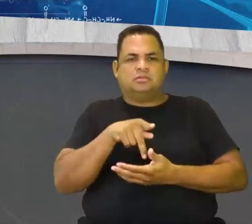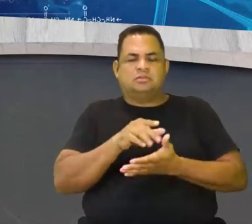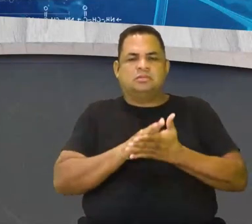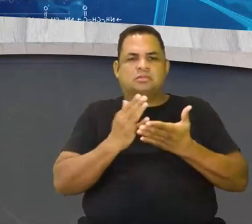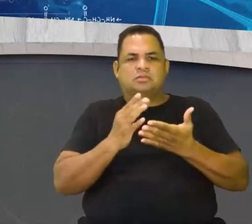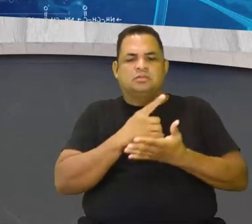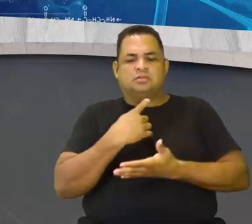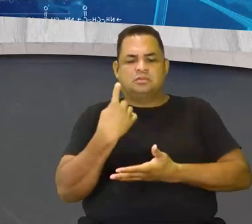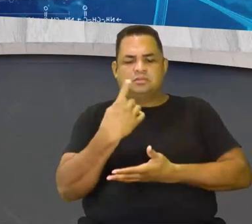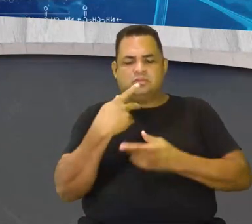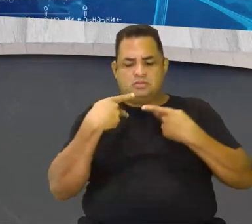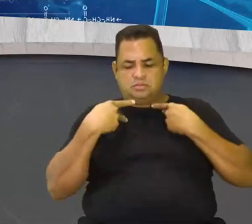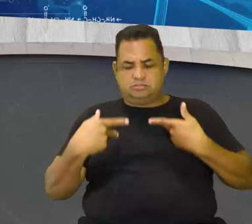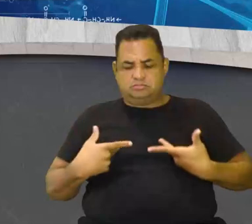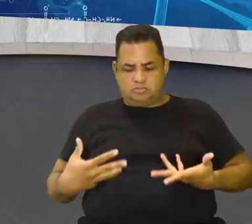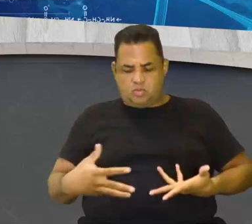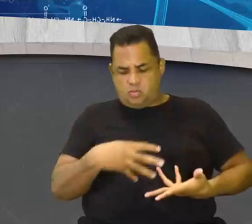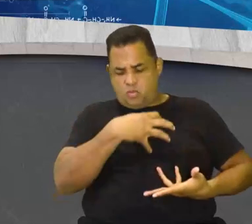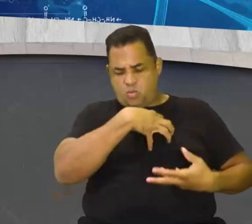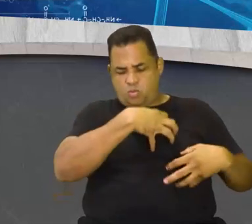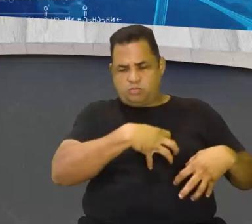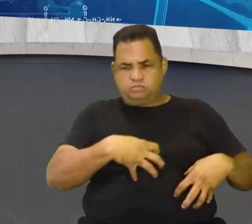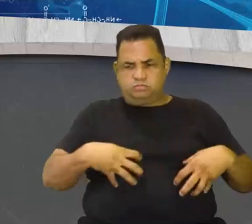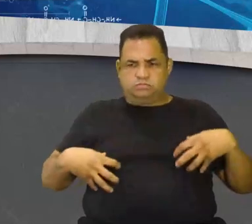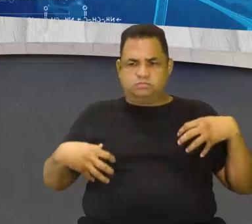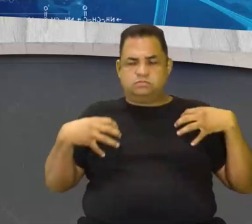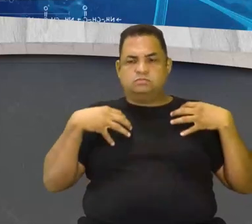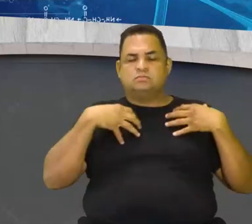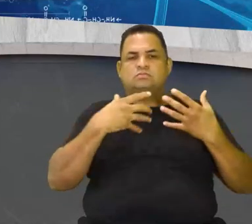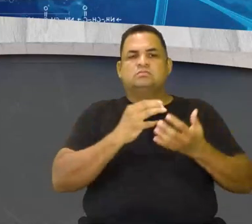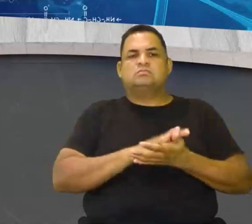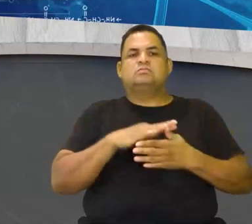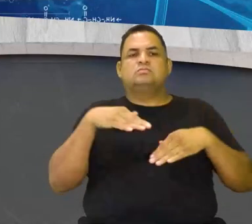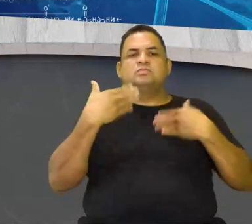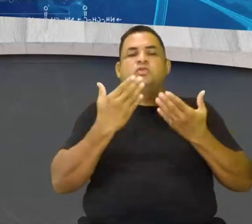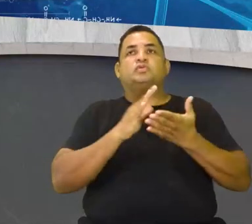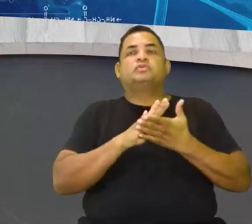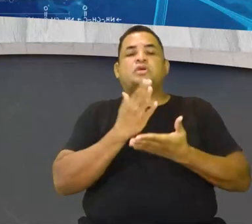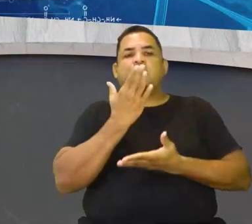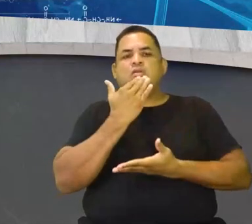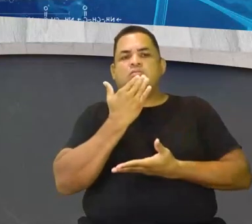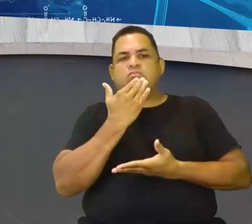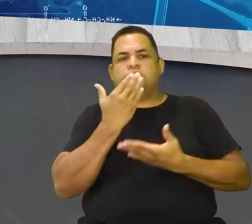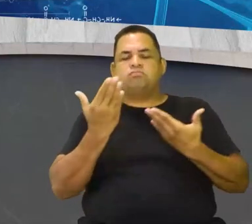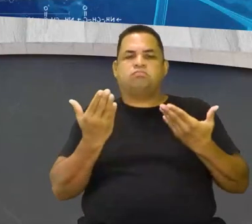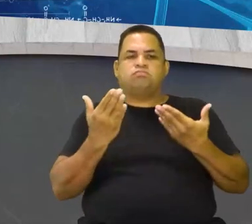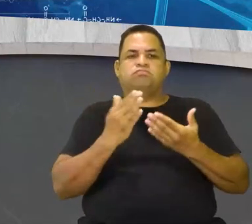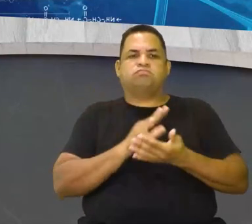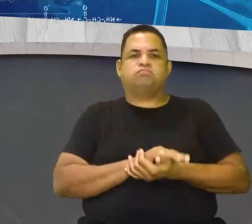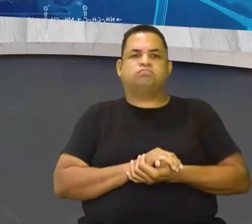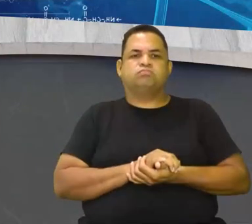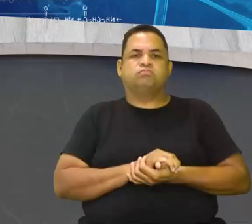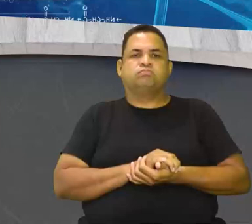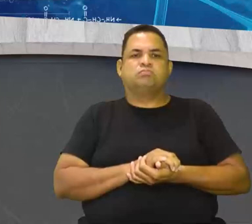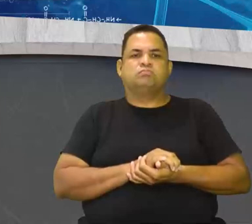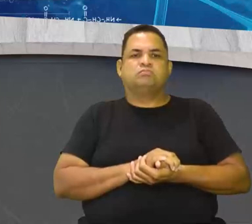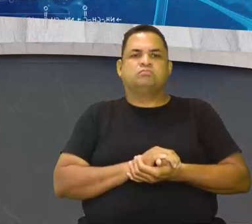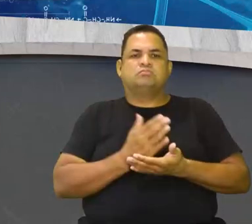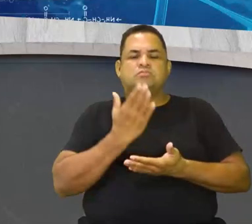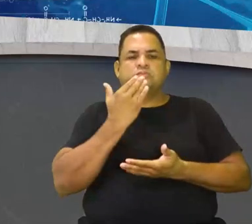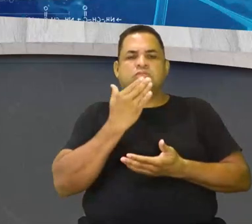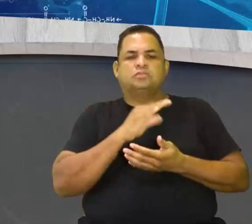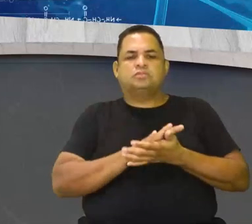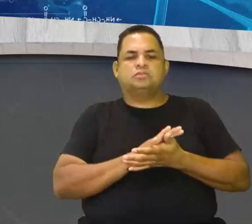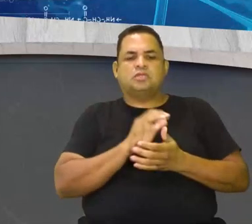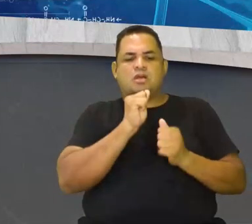relação a nós. Então, reações. Você, quando se alimenta, você come, digamos, no almoço,